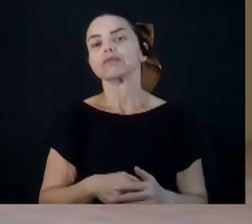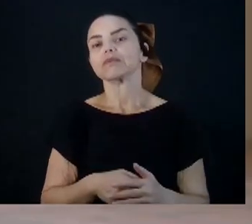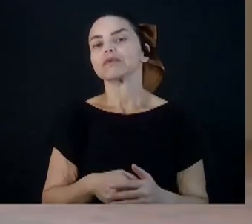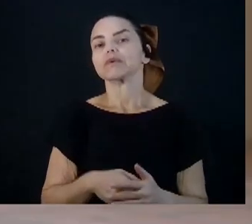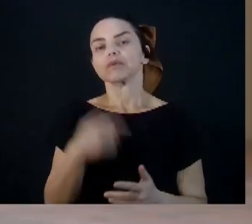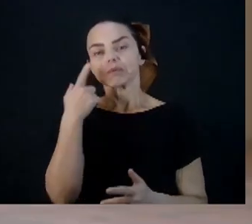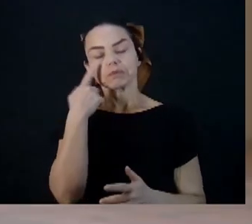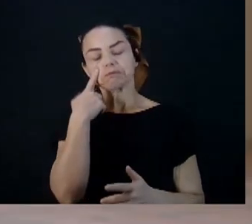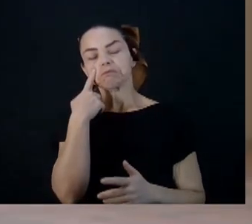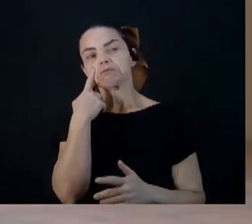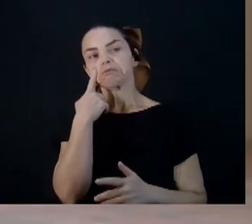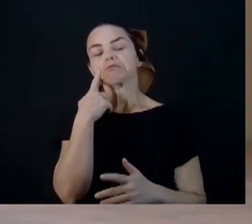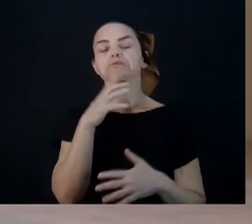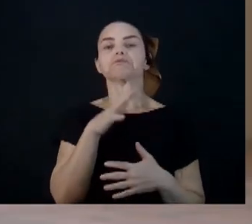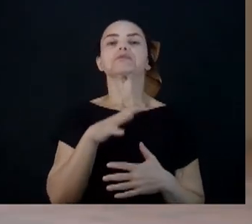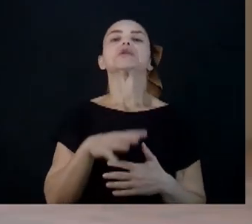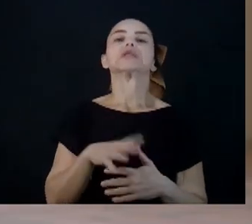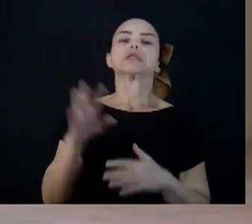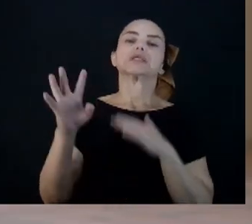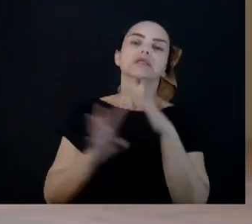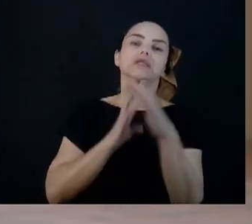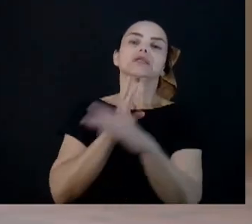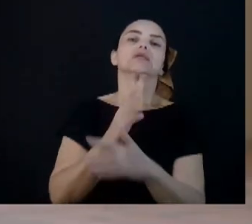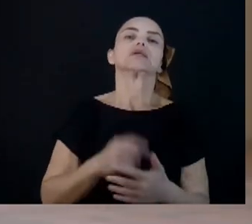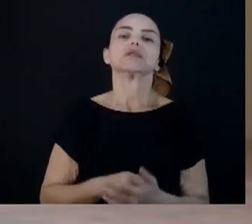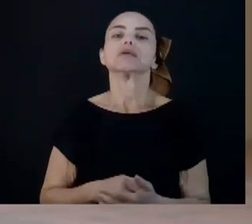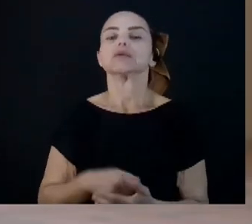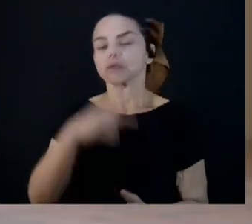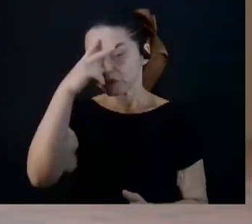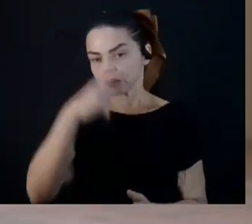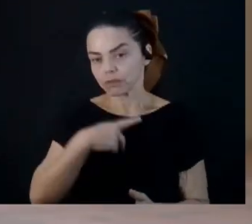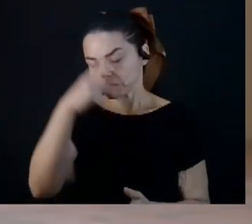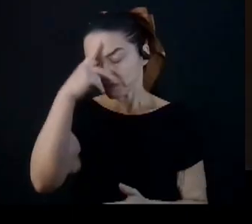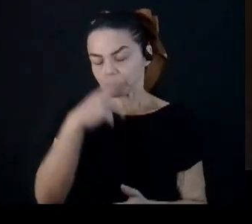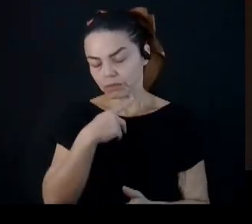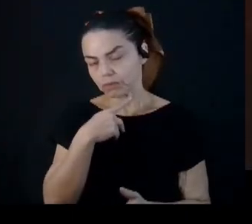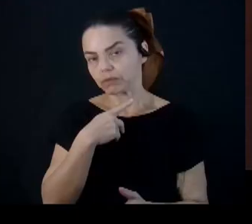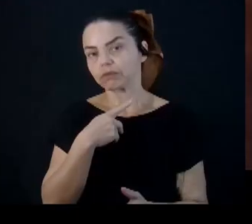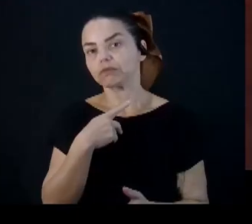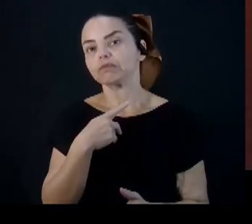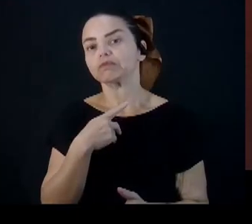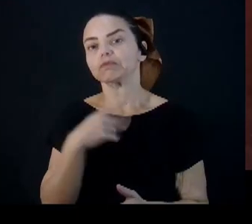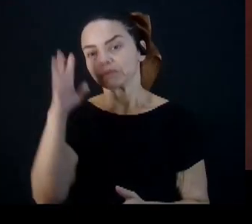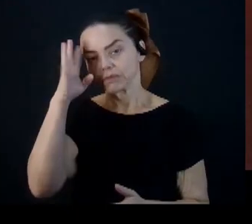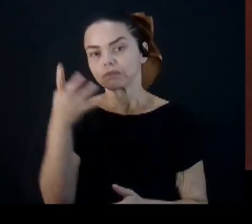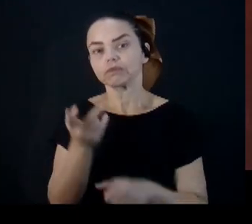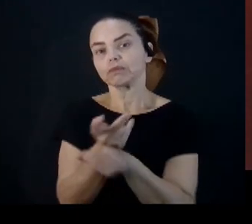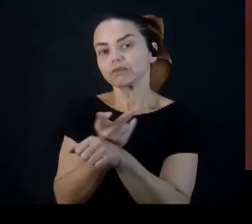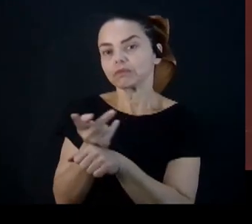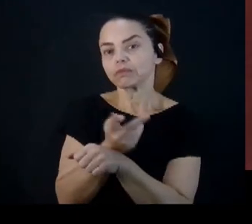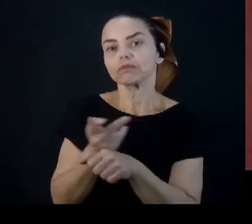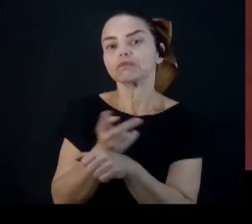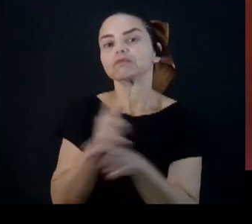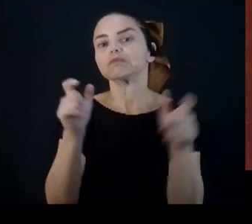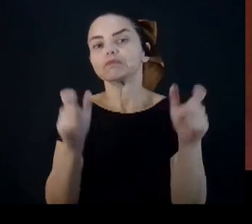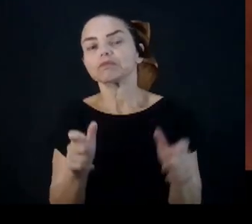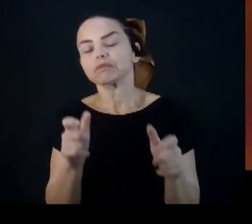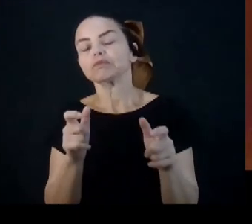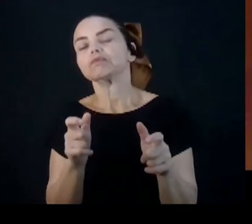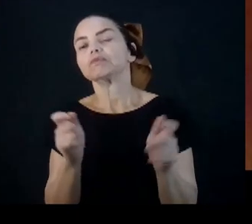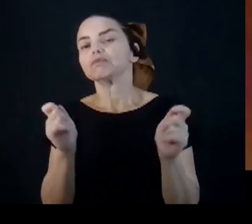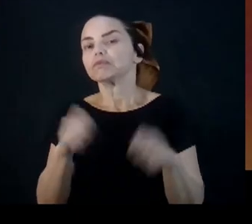aquela situação dos imigrantes, ele mesmo, por conta própria, decide procurar por um lugar onde pudesse